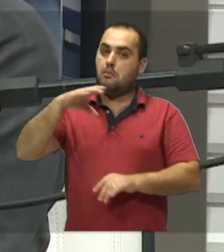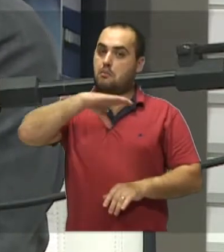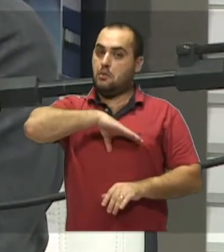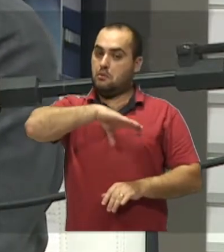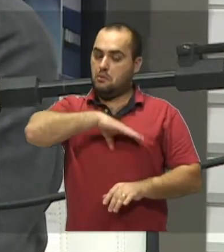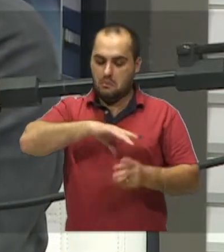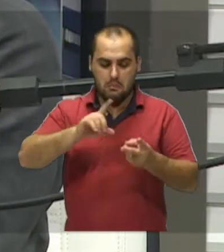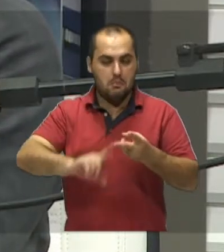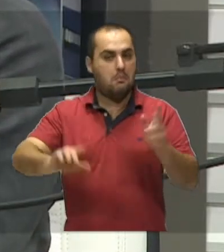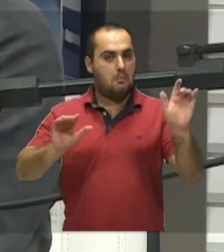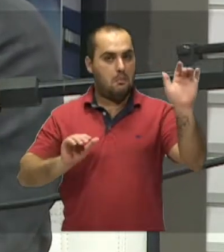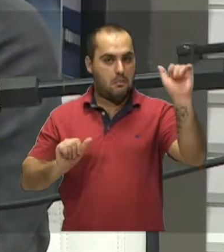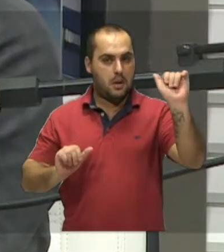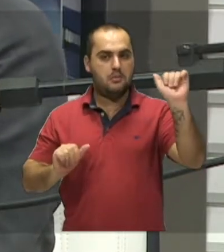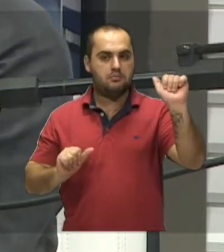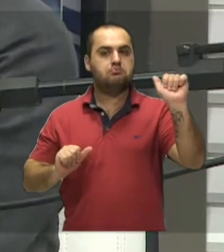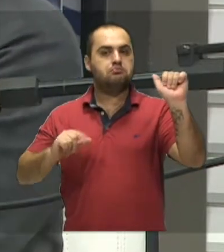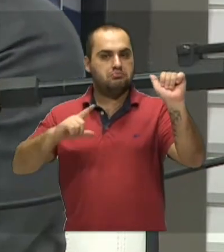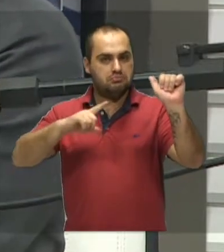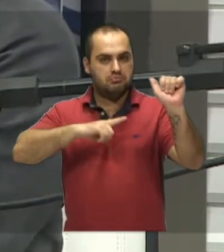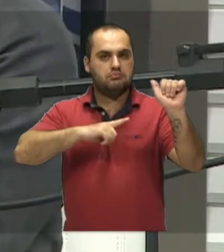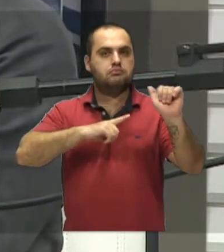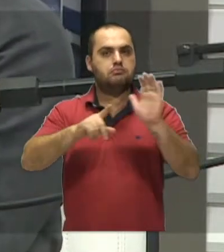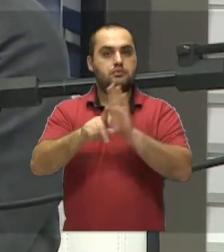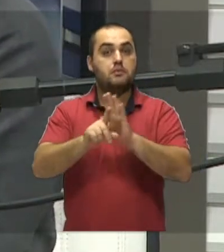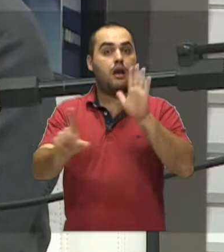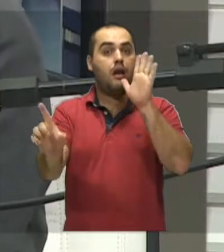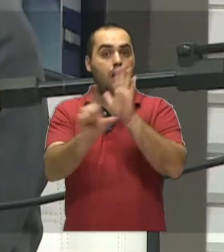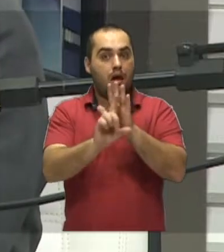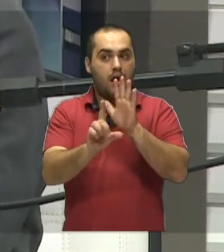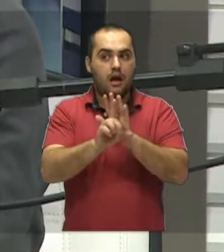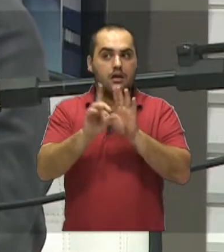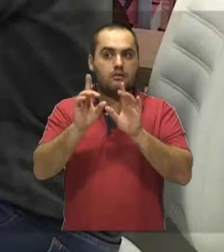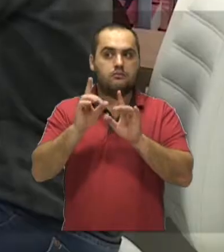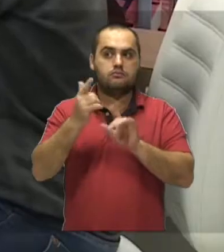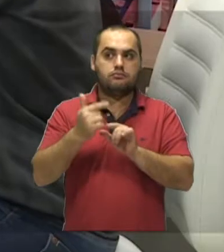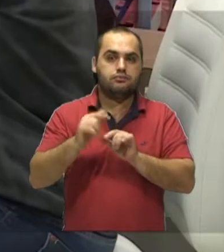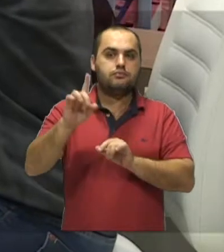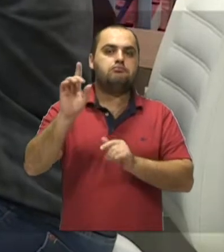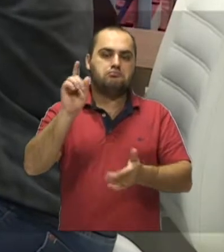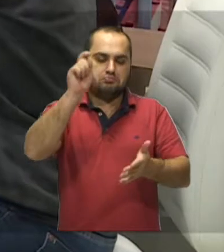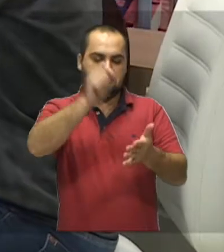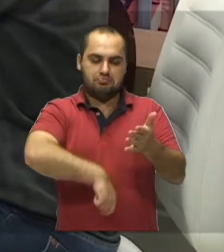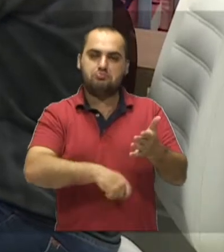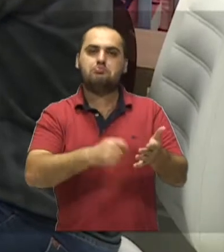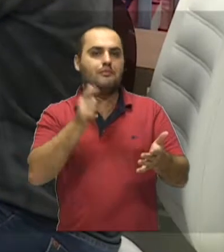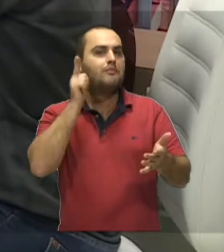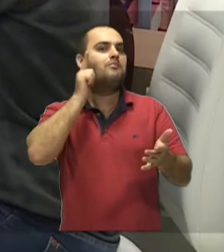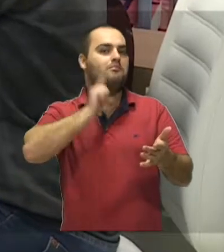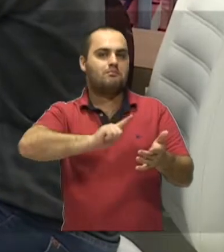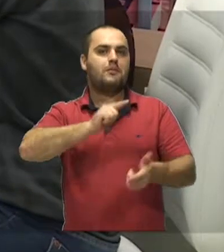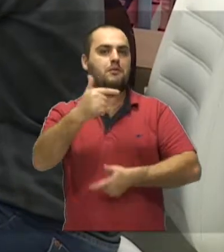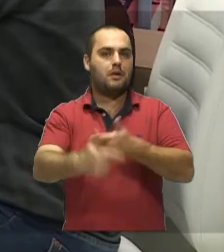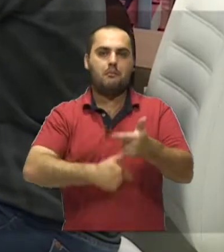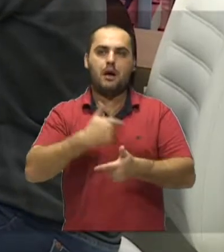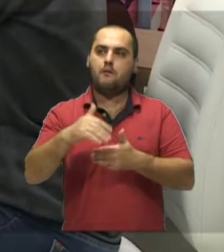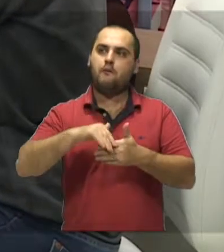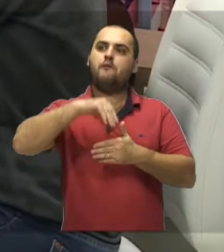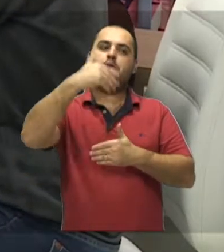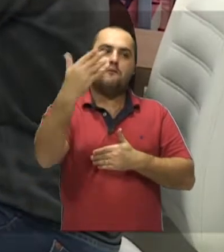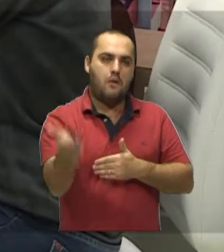super oportunidade através da lei de intercâmbio que tem aqui em Itajaí. A gente se inscreveu e passou, conseguiu levar o trabalho para